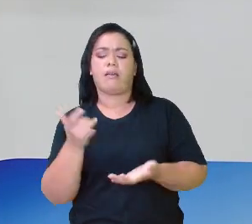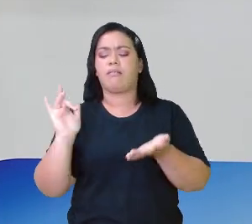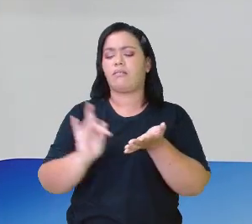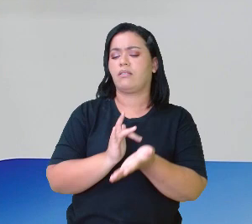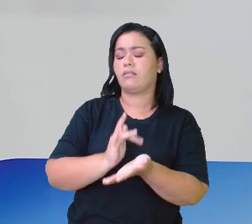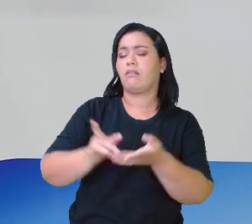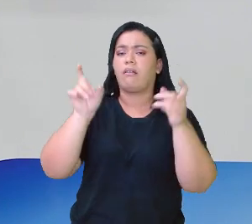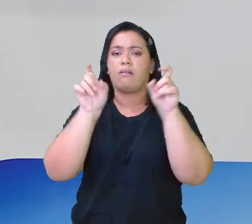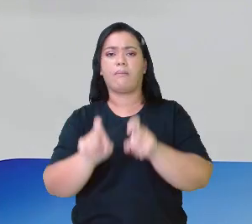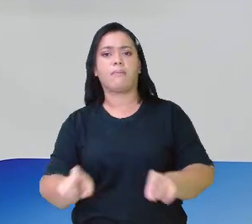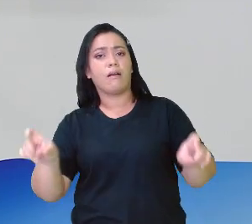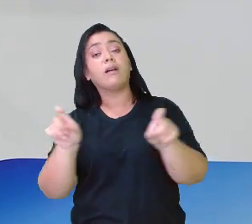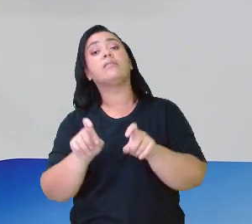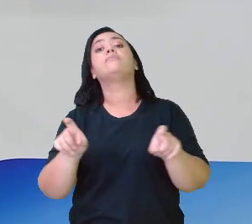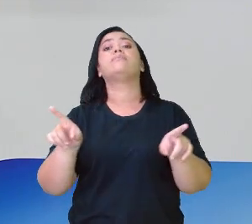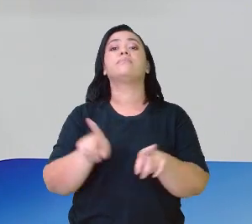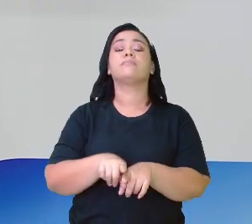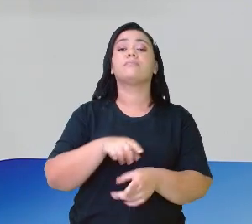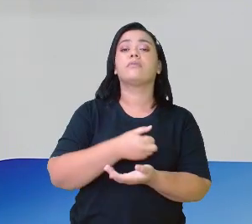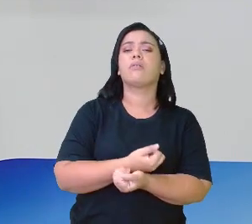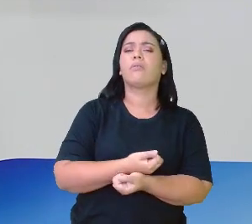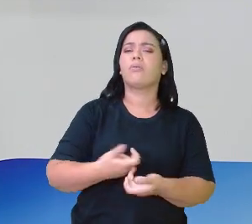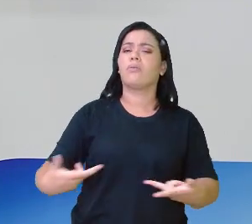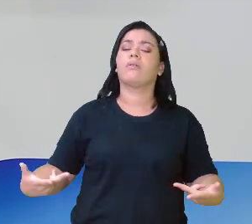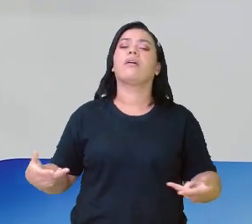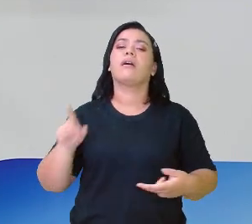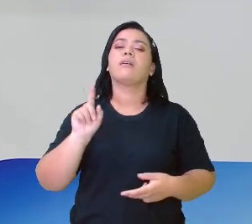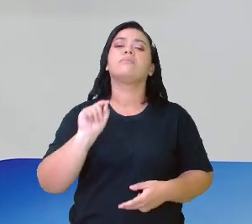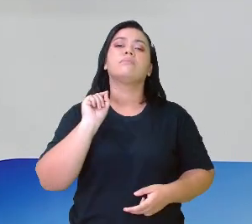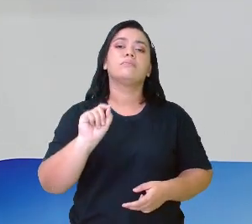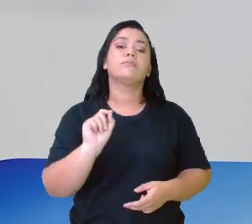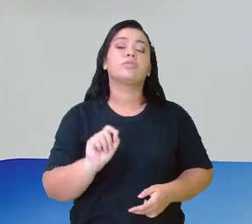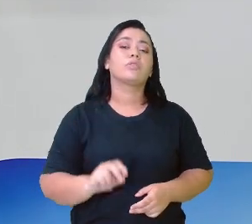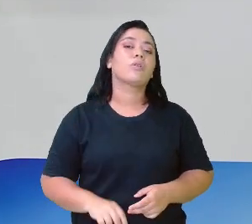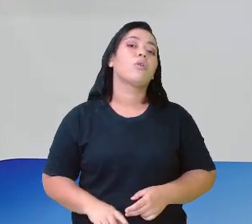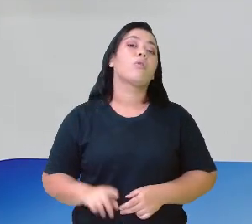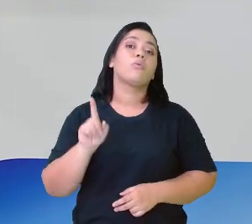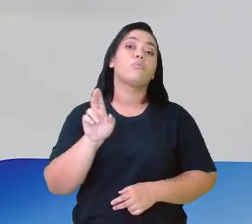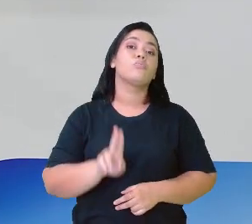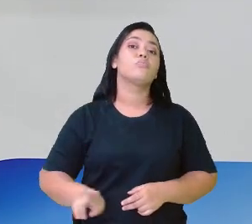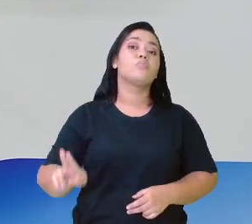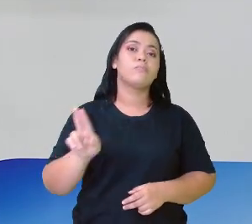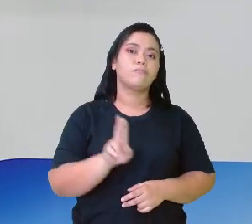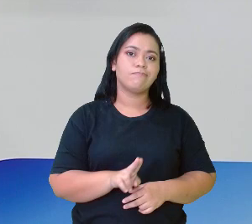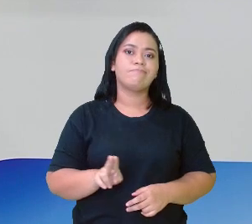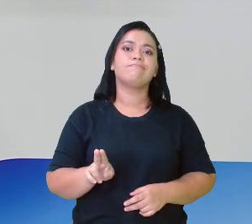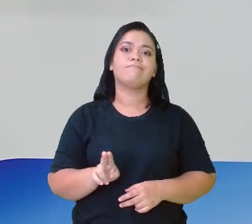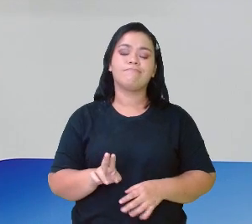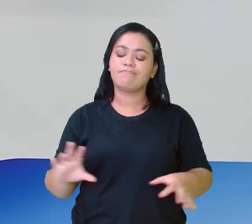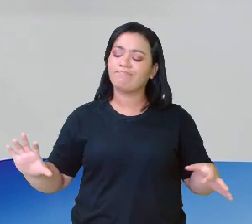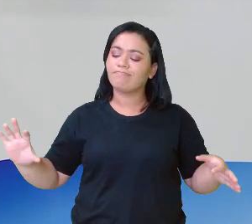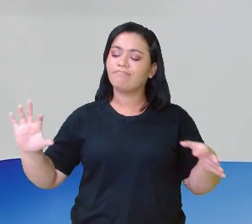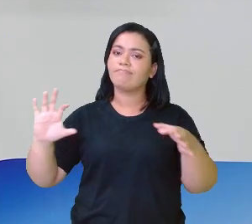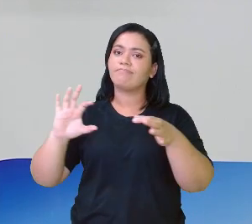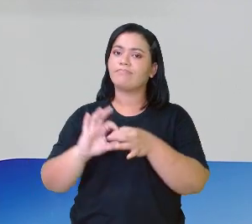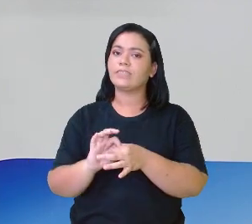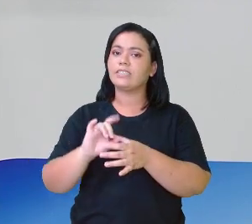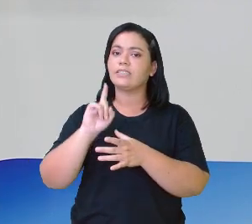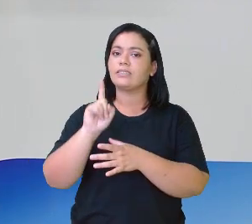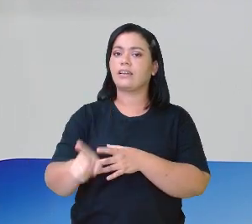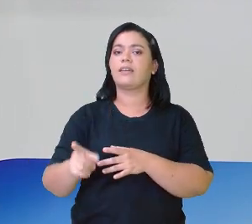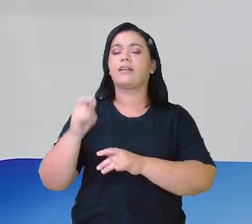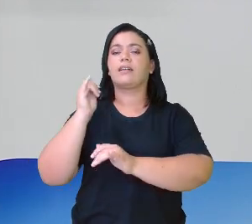tablet, computador, entre outros, todos eles vão funcionar de forma interligada a partir